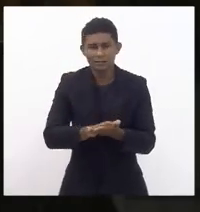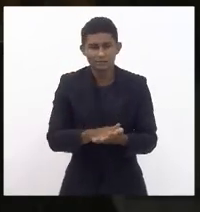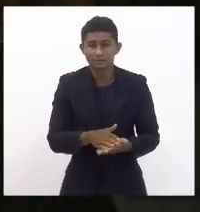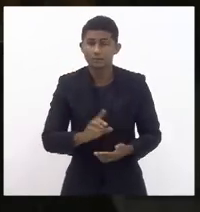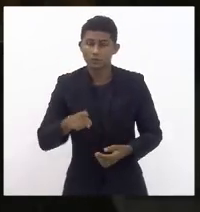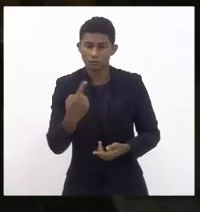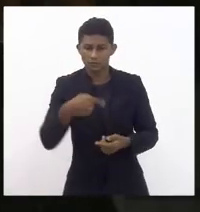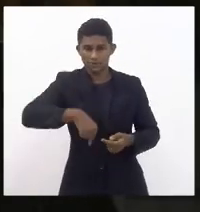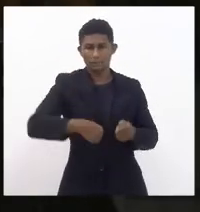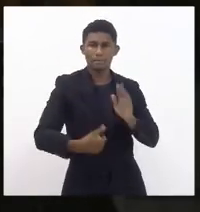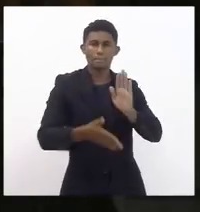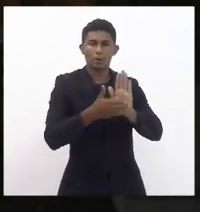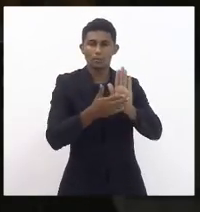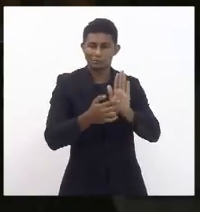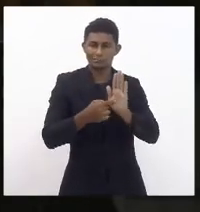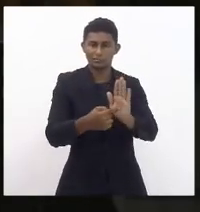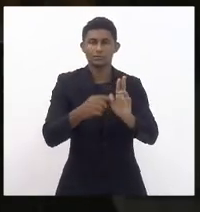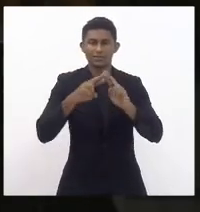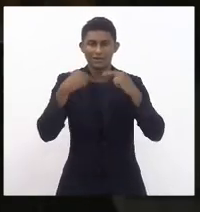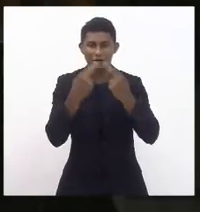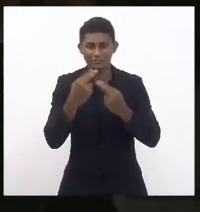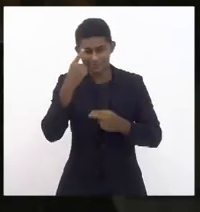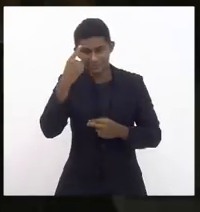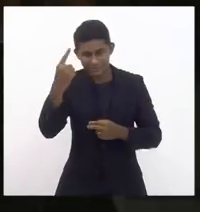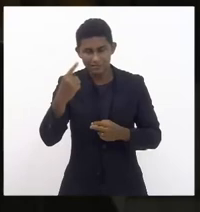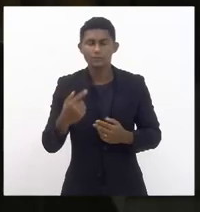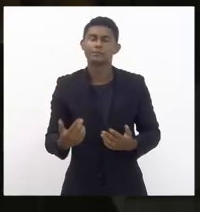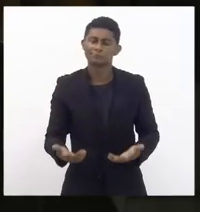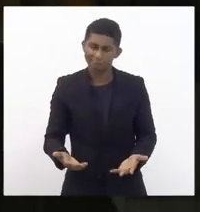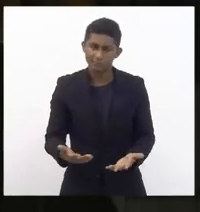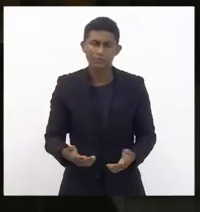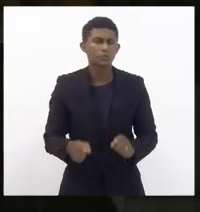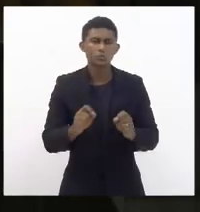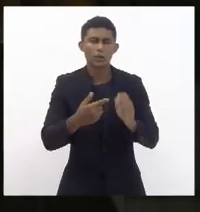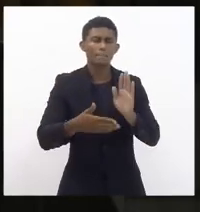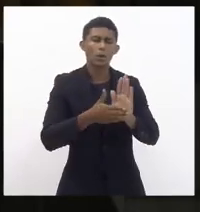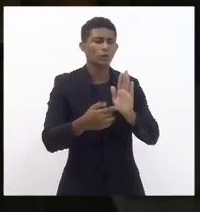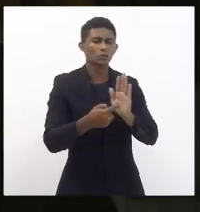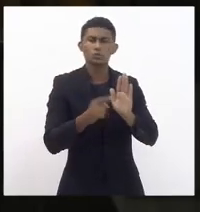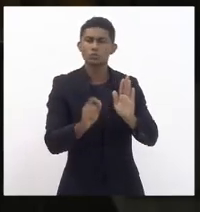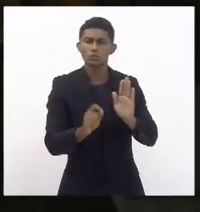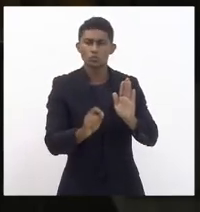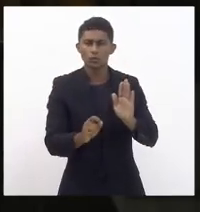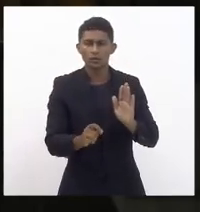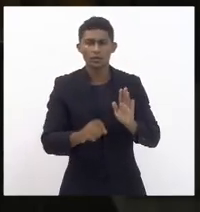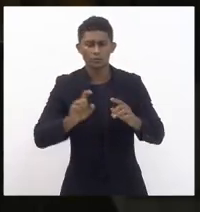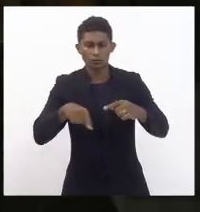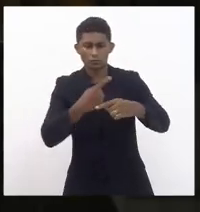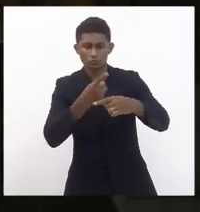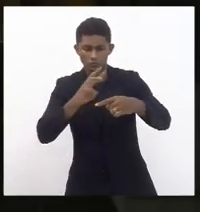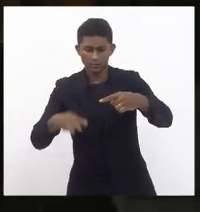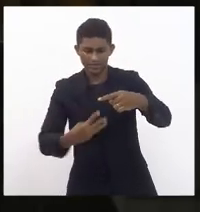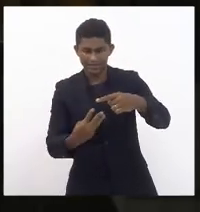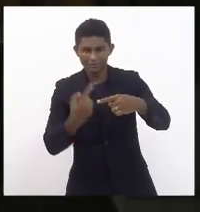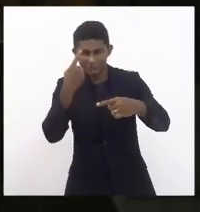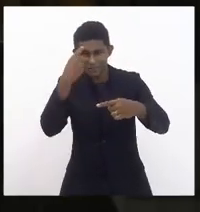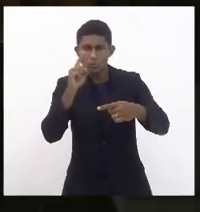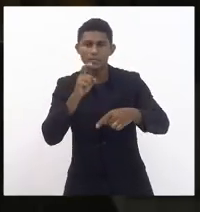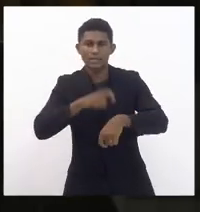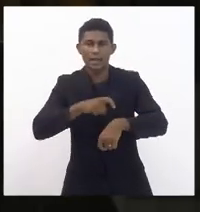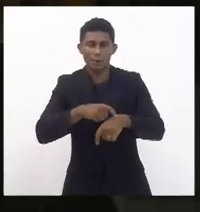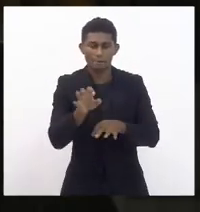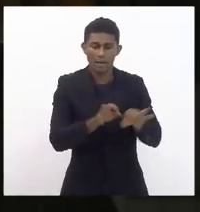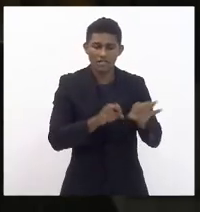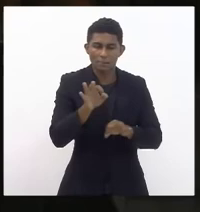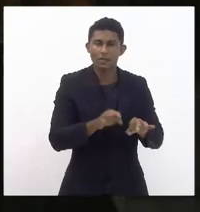proposta que a gente apresentou inclusive na reunião do tá da Marta Rocha o que a implementação no texto de planejamento se iniciaria pelas disciplinas